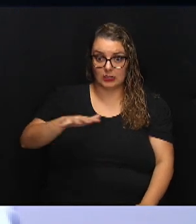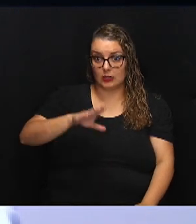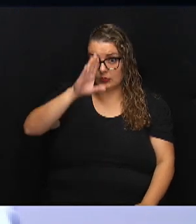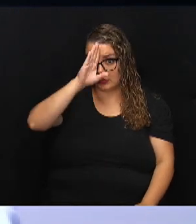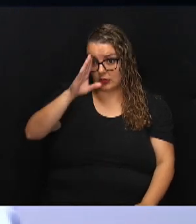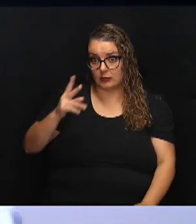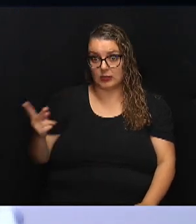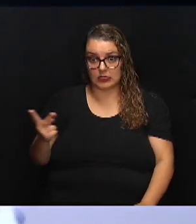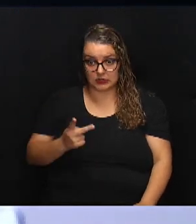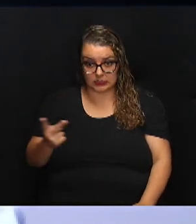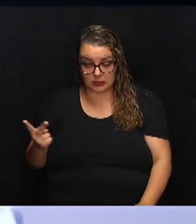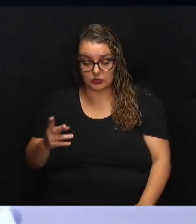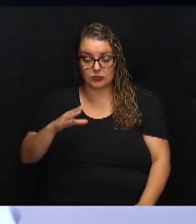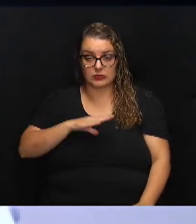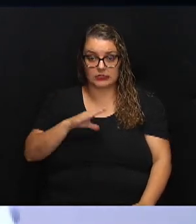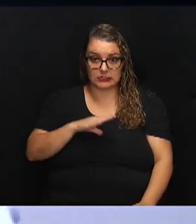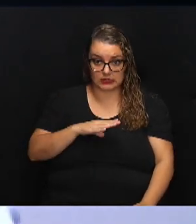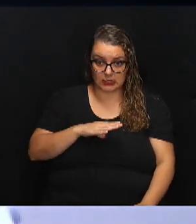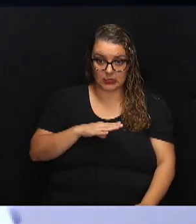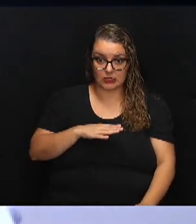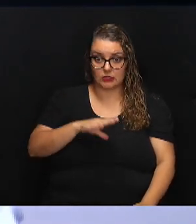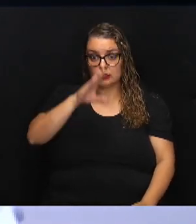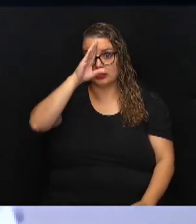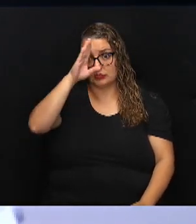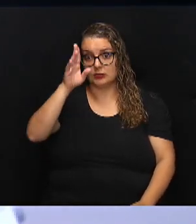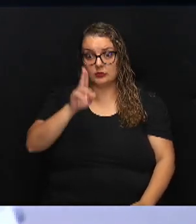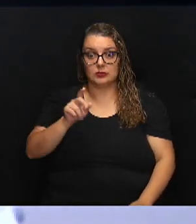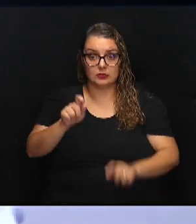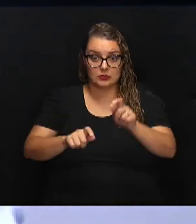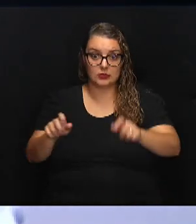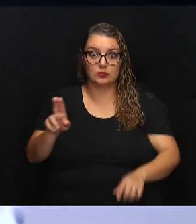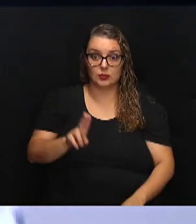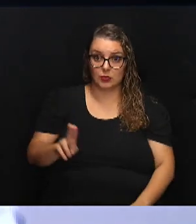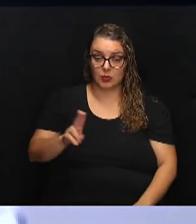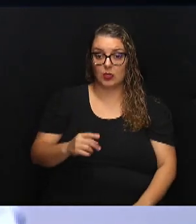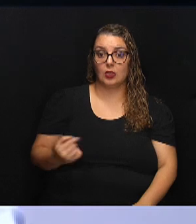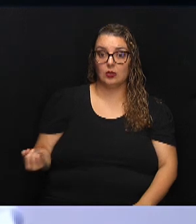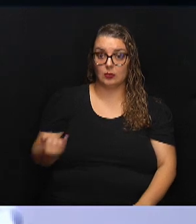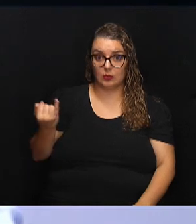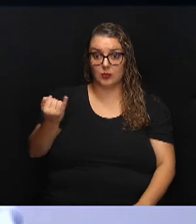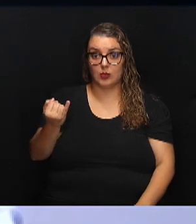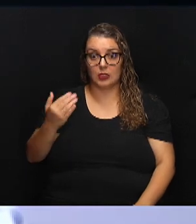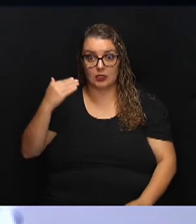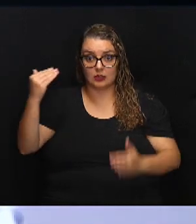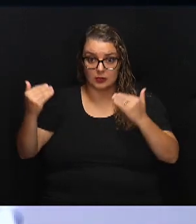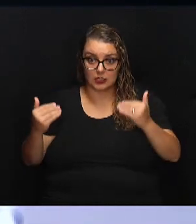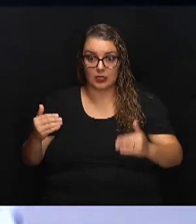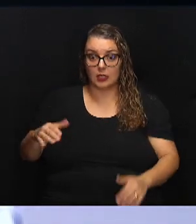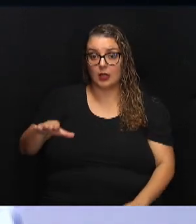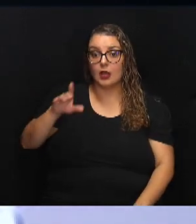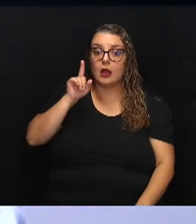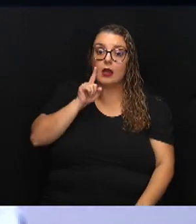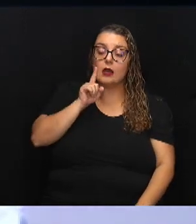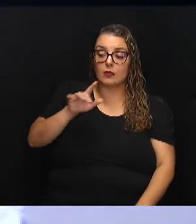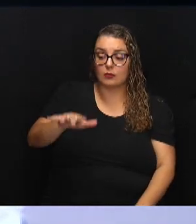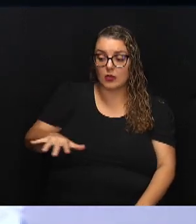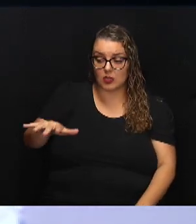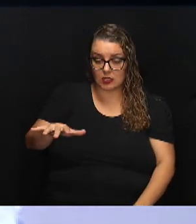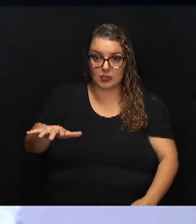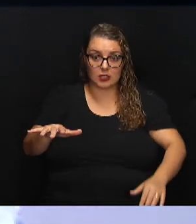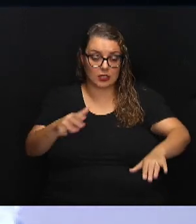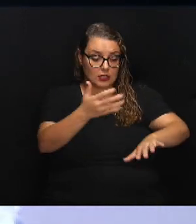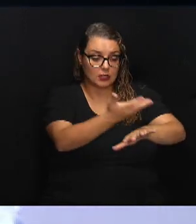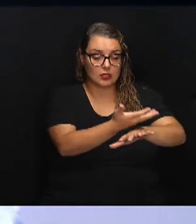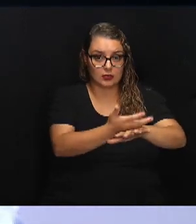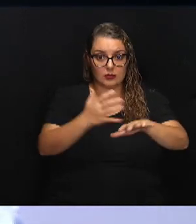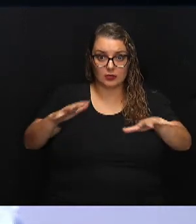2 cidades. Os principais usuários, é importante destacar que Americana e Nova Odessa, pelos levantamentos da Agência Nacional de